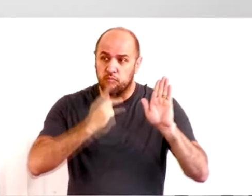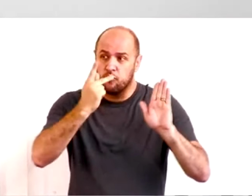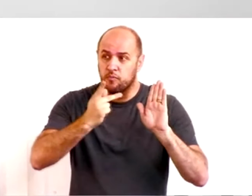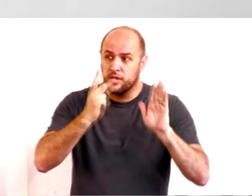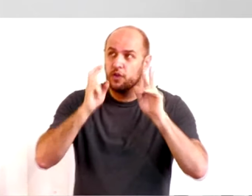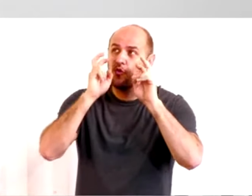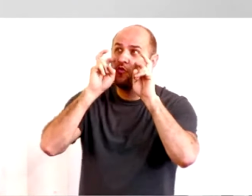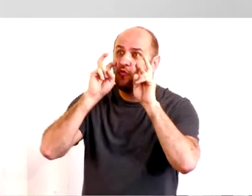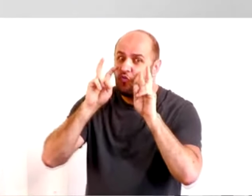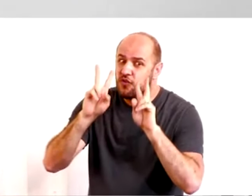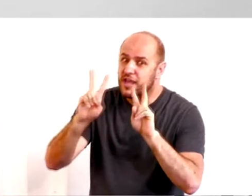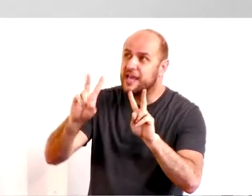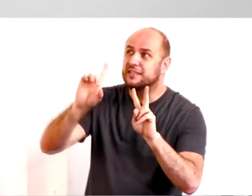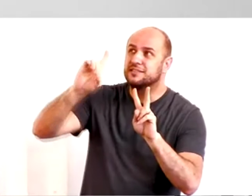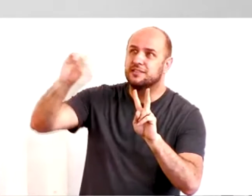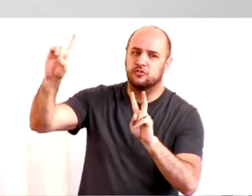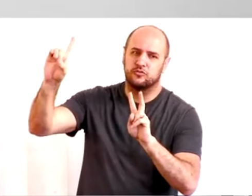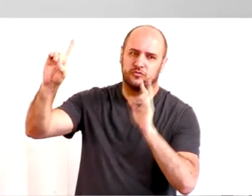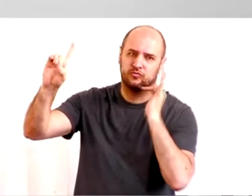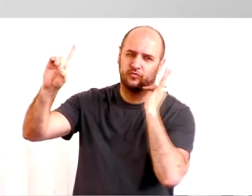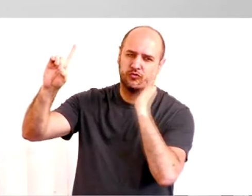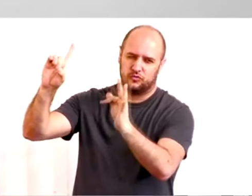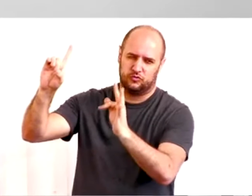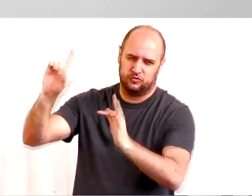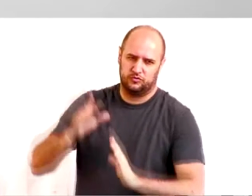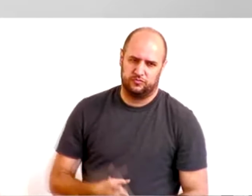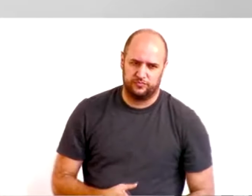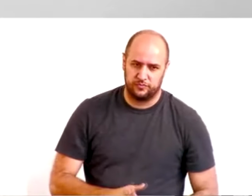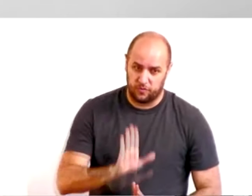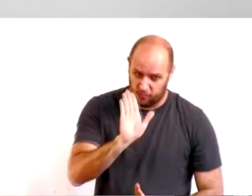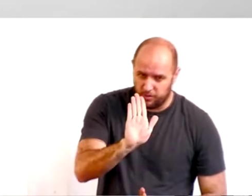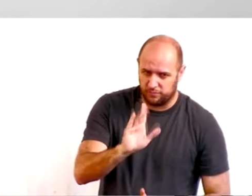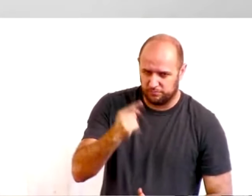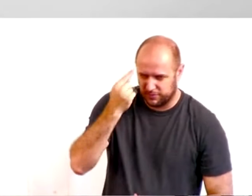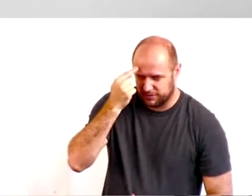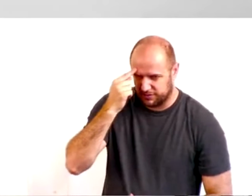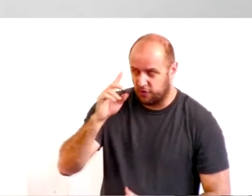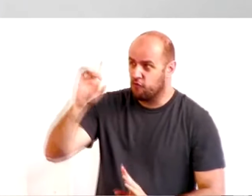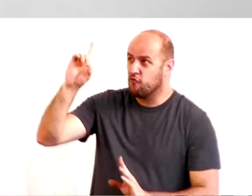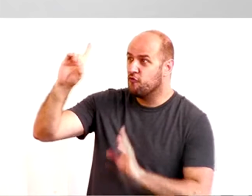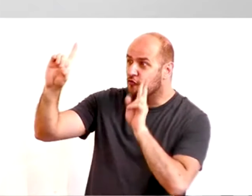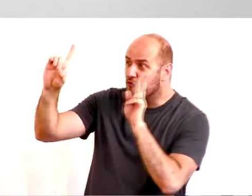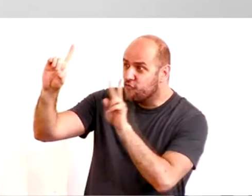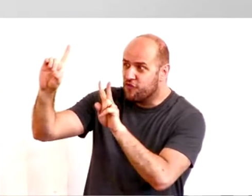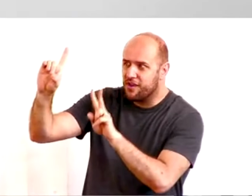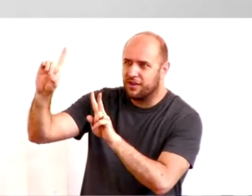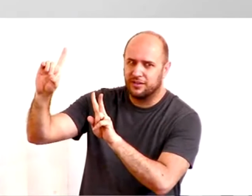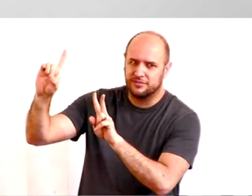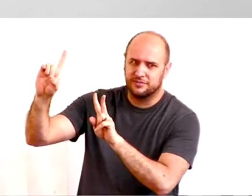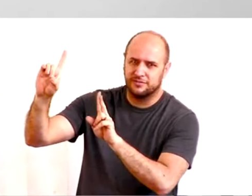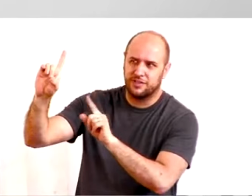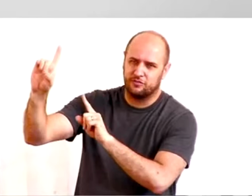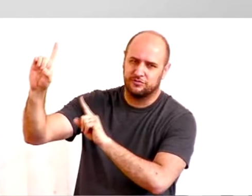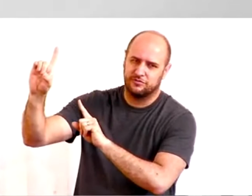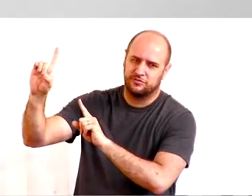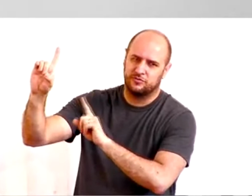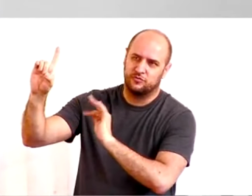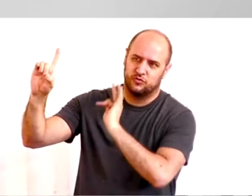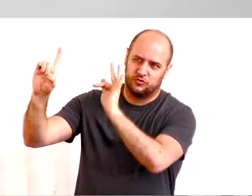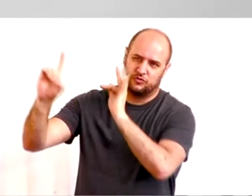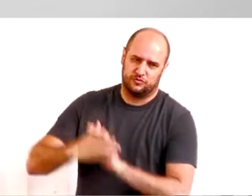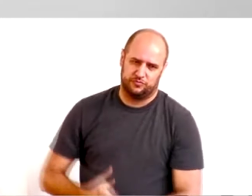verão a Deus. Vamos destacar pelo menos 2 aspectos. Em algumas passagens do Antigo